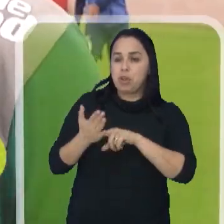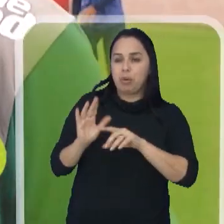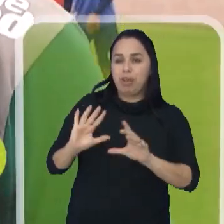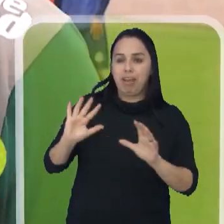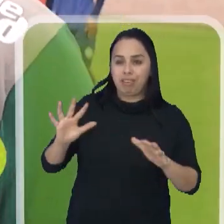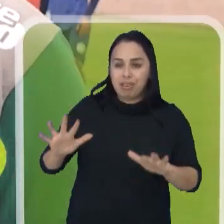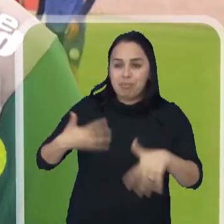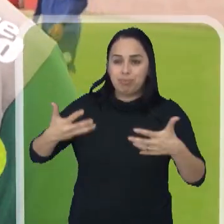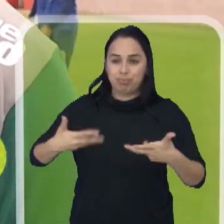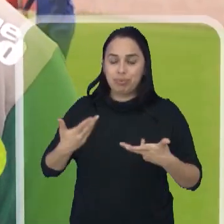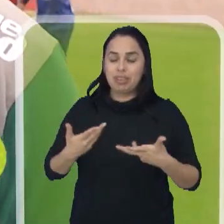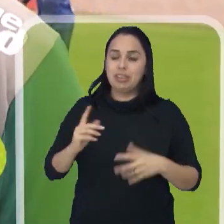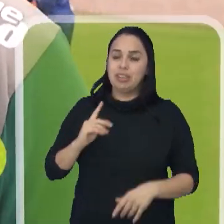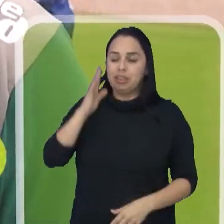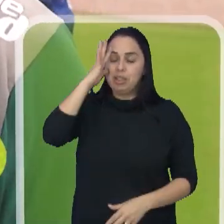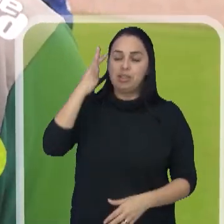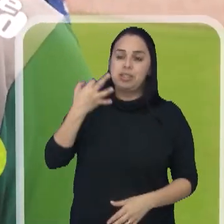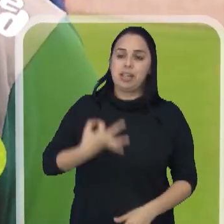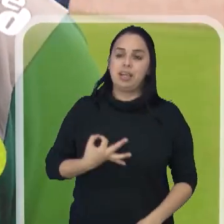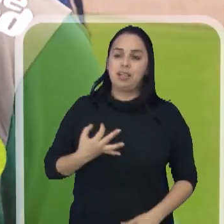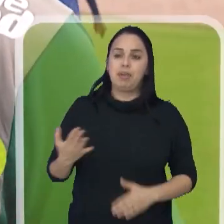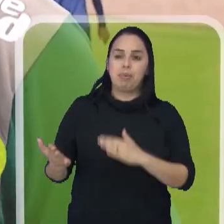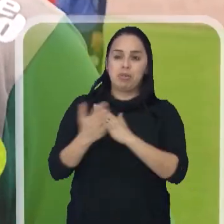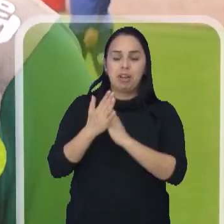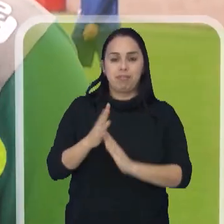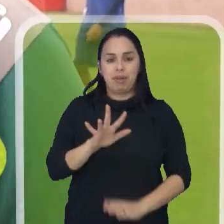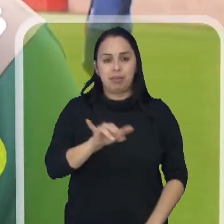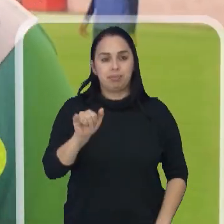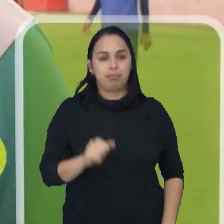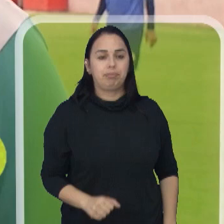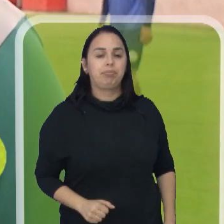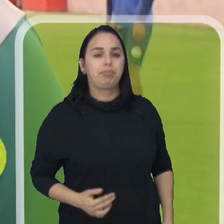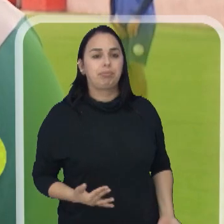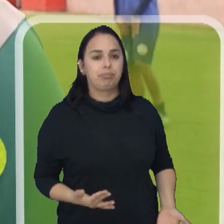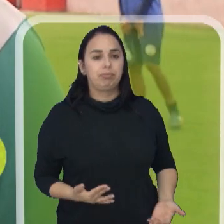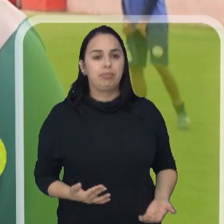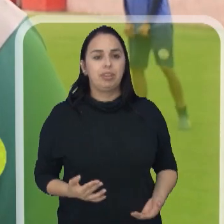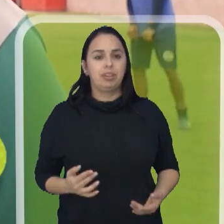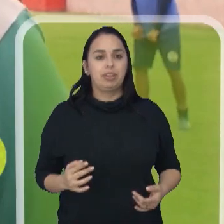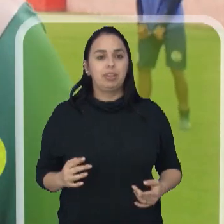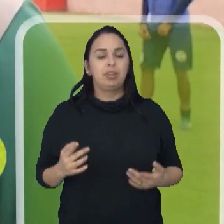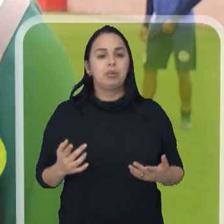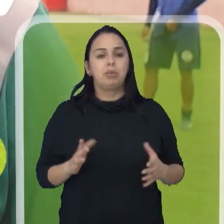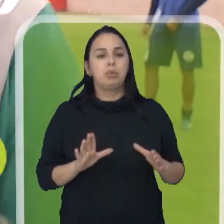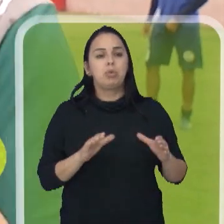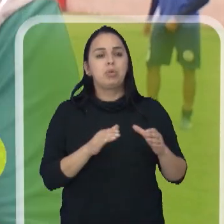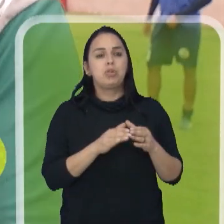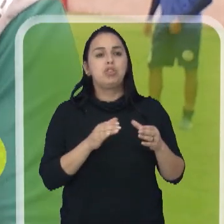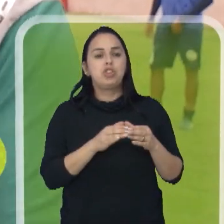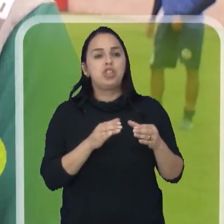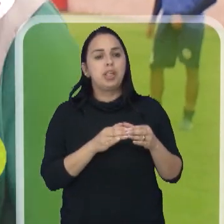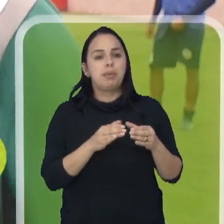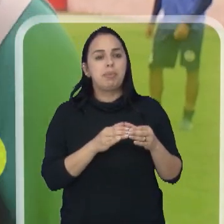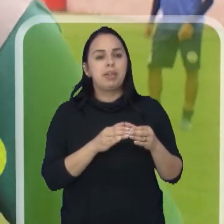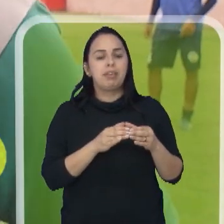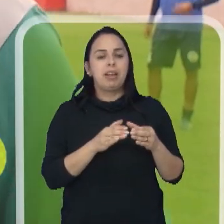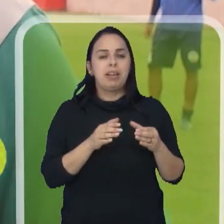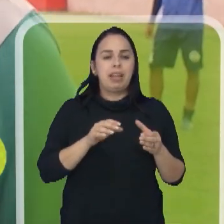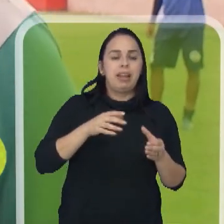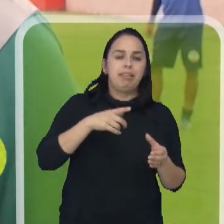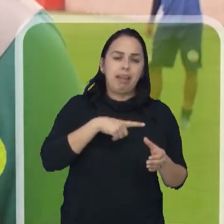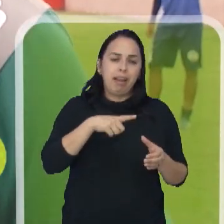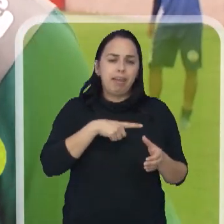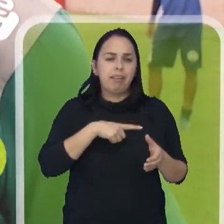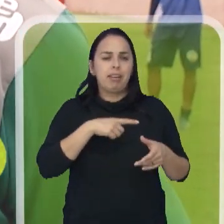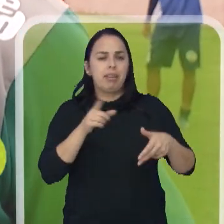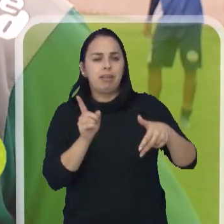certeza que isso pode nos ajudar bastante. Qual o time que você vai ter disponível para esse jogo, né? Suspensos, contundidos,